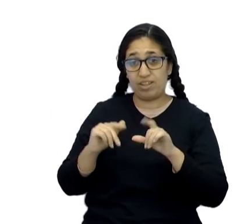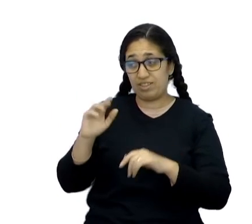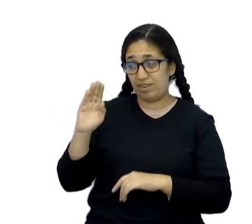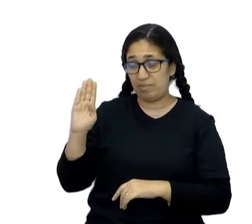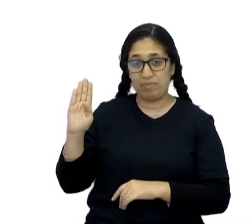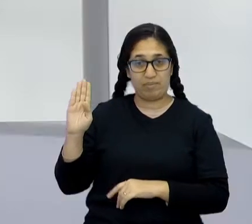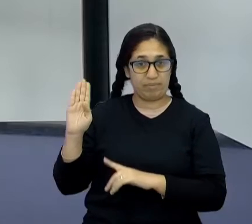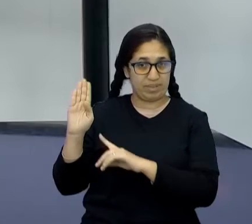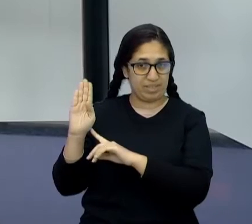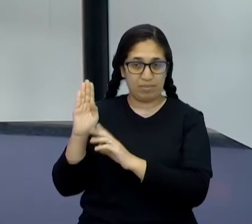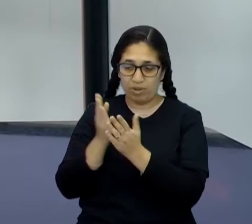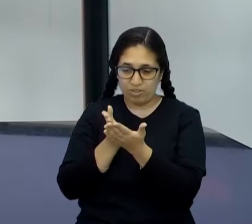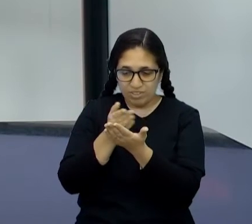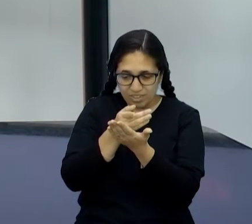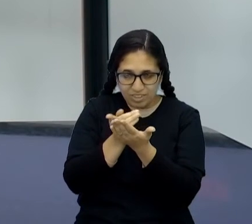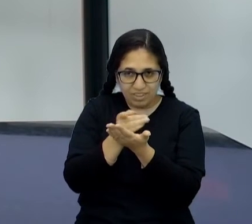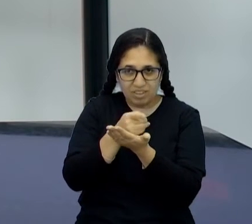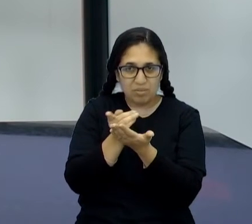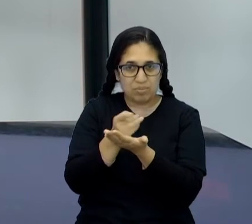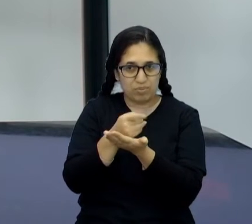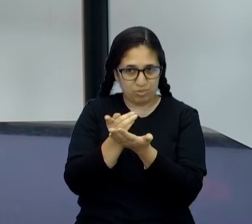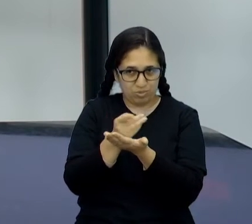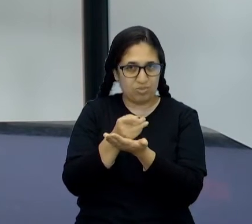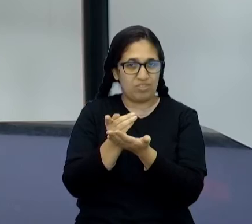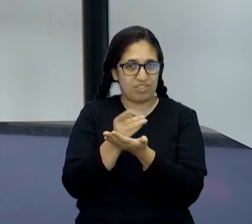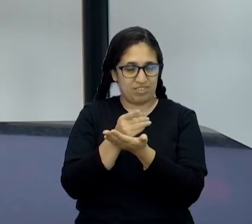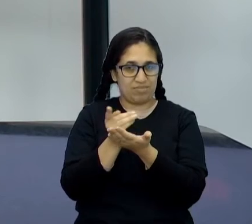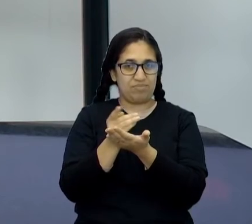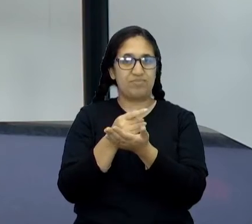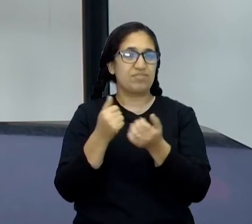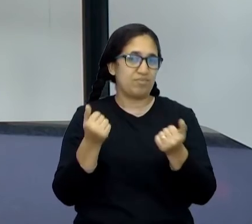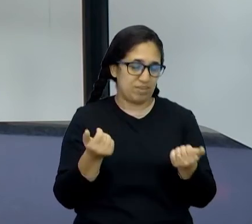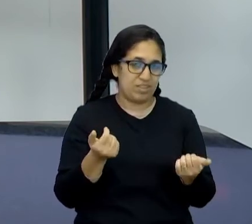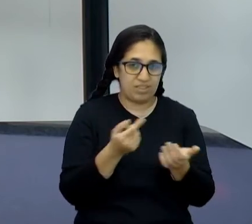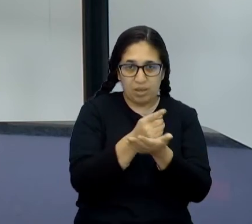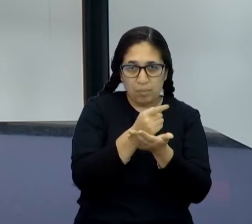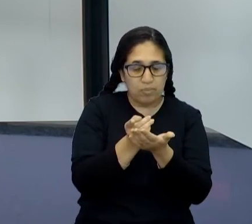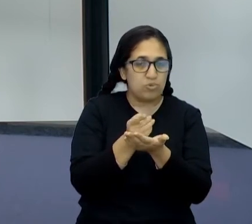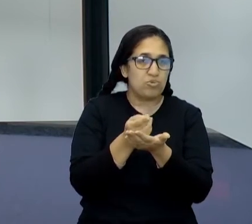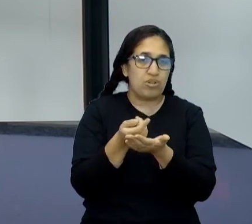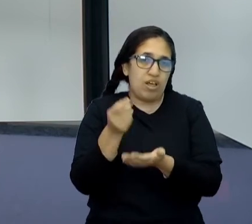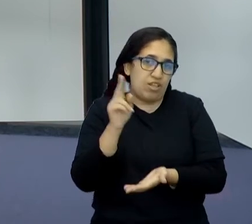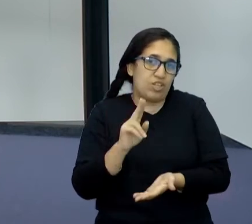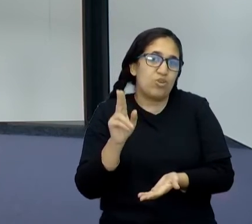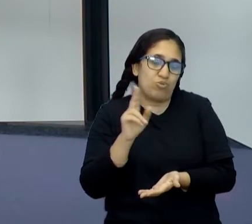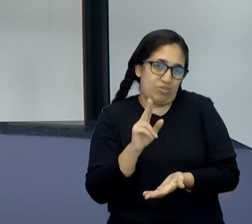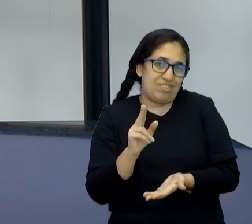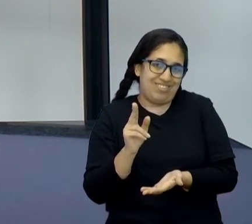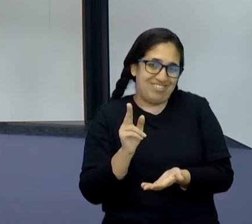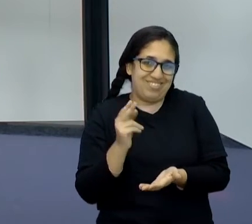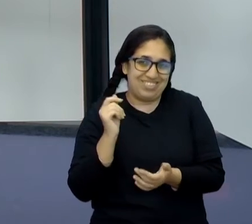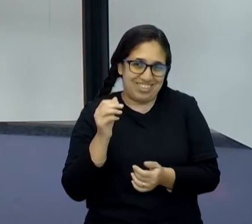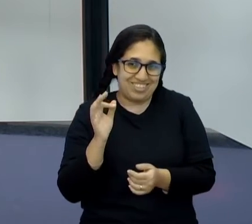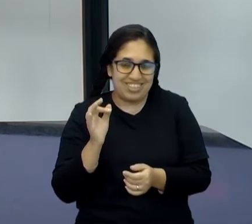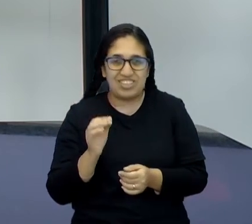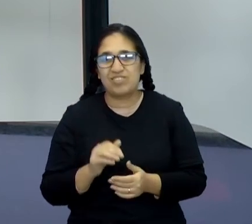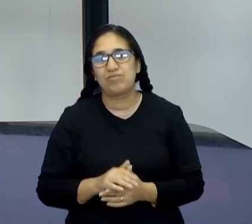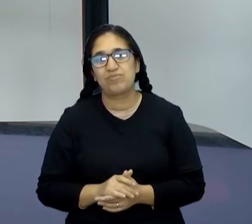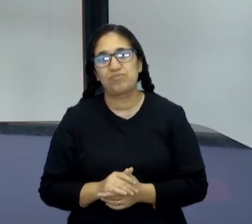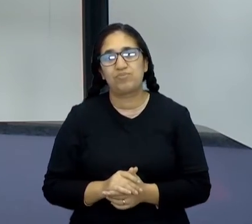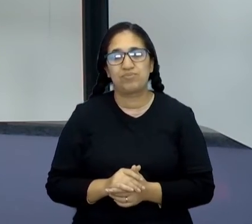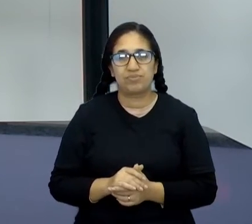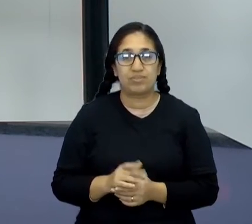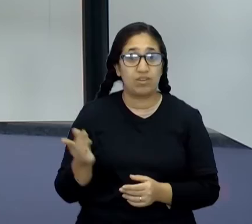homenagem por causa da bússola, tá certo? B de bússola. E porque a bússola é o equipamento que acha campo magnético, tá certo?